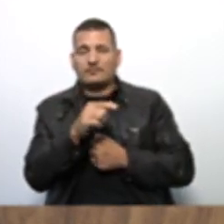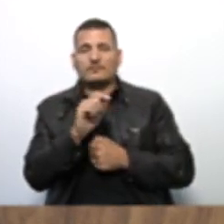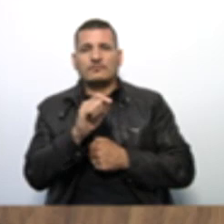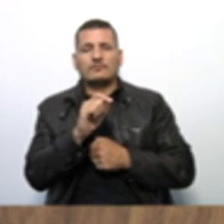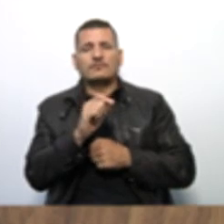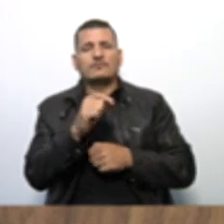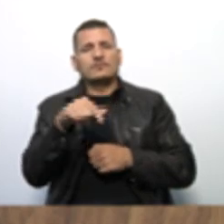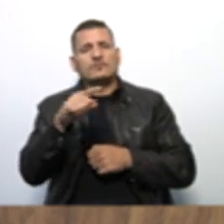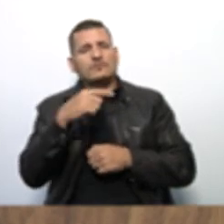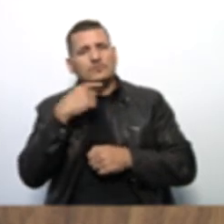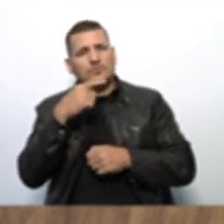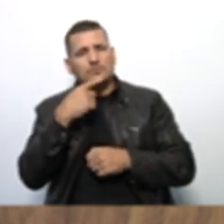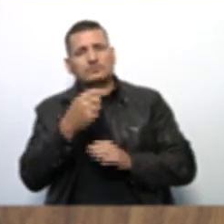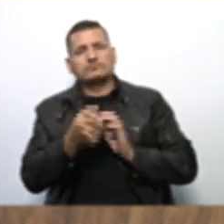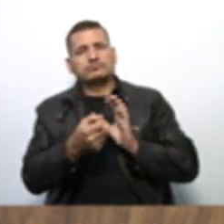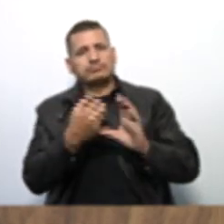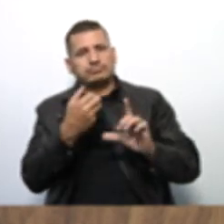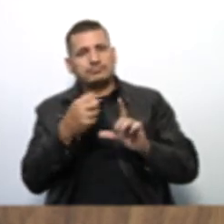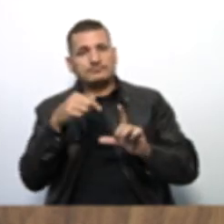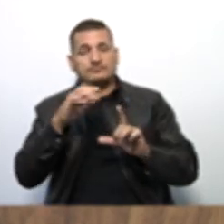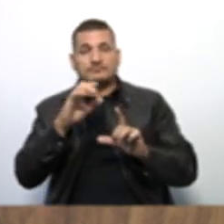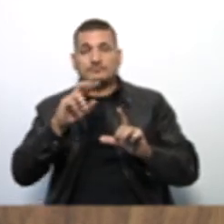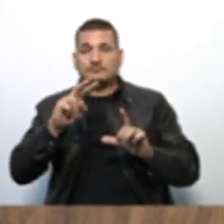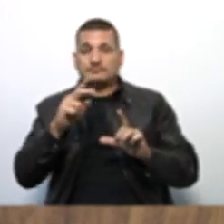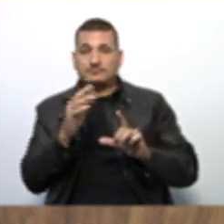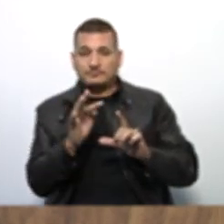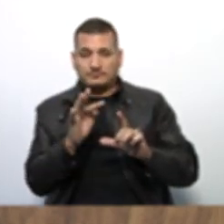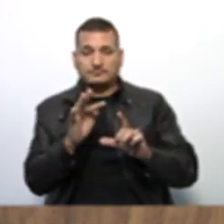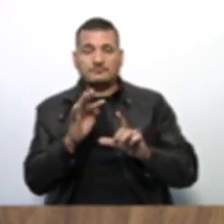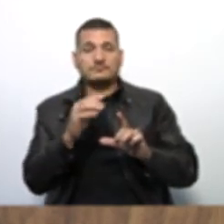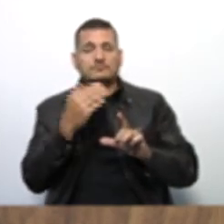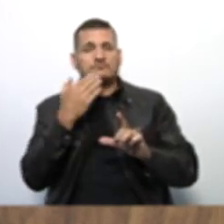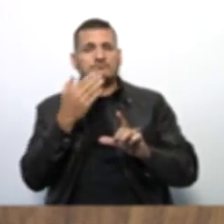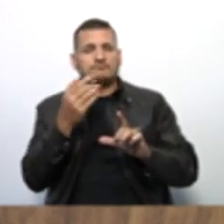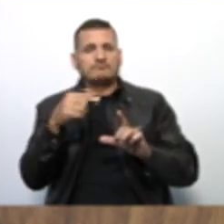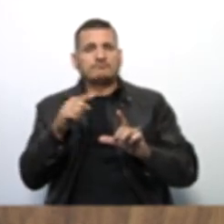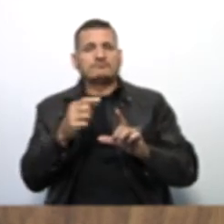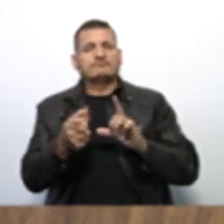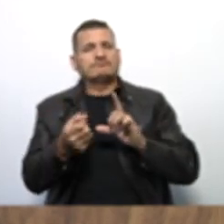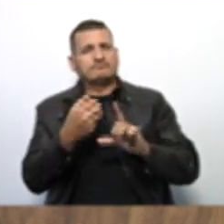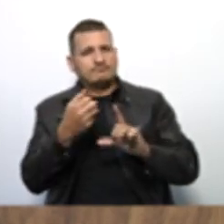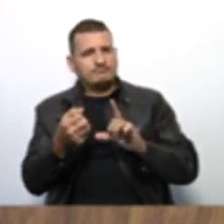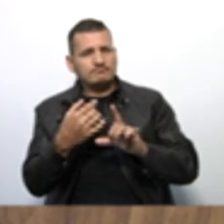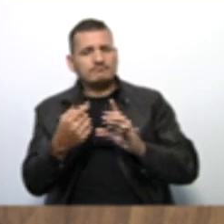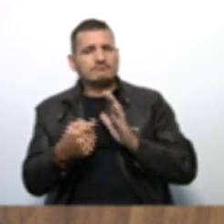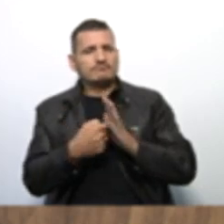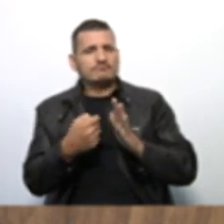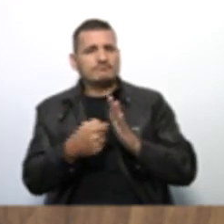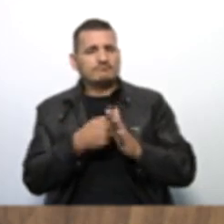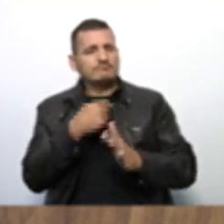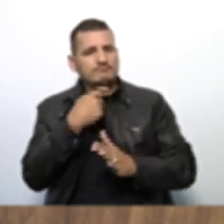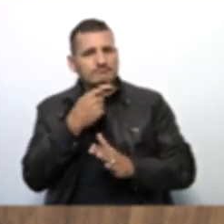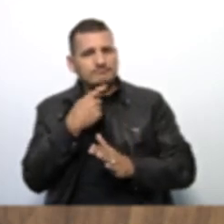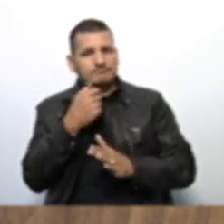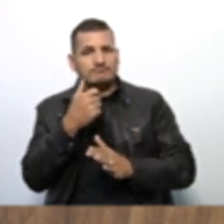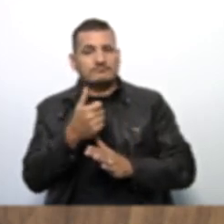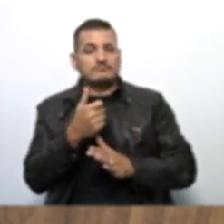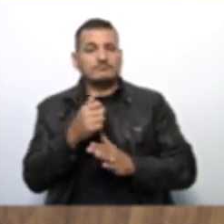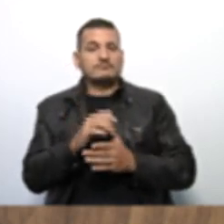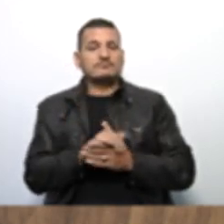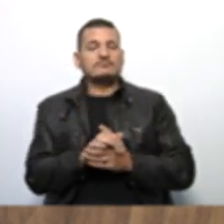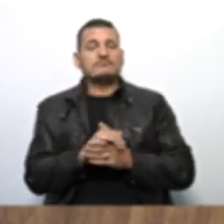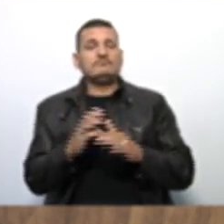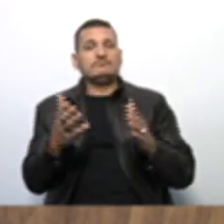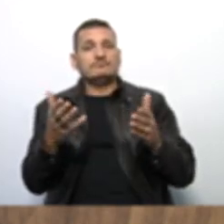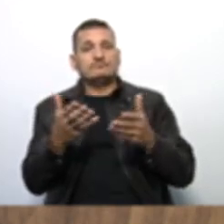dúvidas que vocês têm aqui através do chat. E é o que a gente pede. Participem, não levem dúvidas para casa. Hoje a gente vai aprender sobre